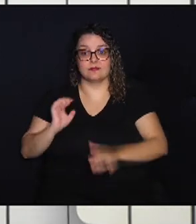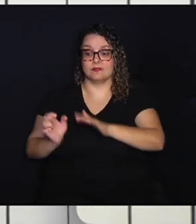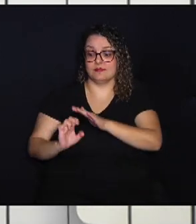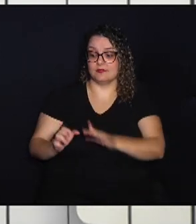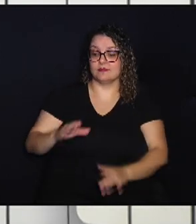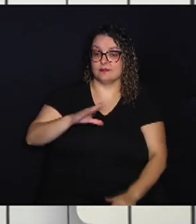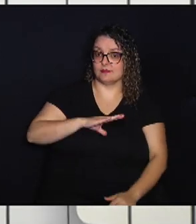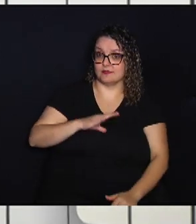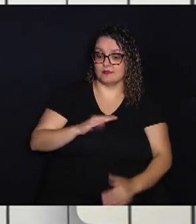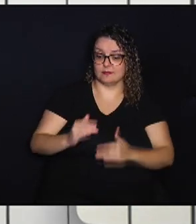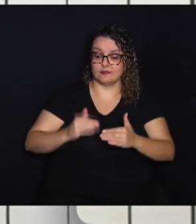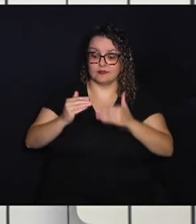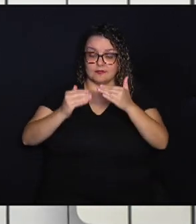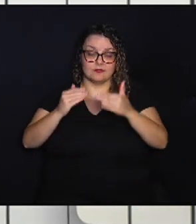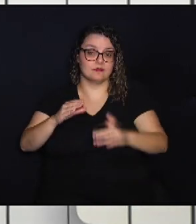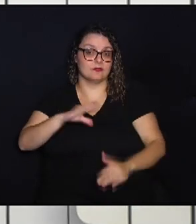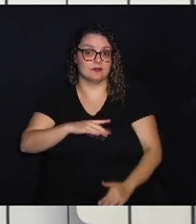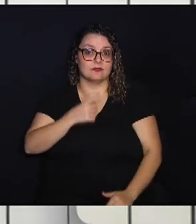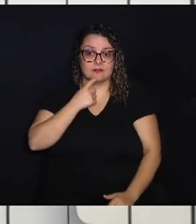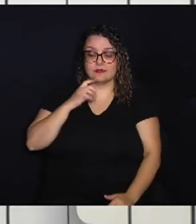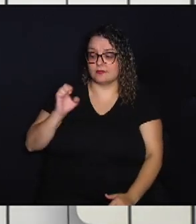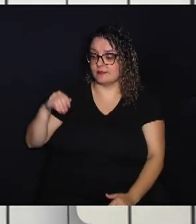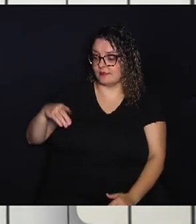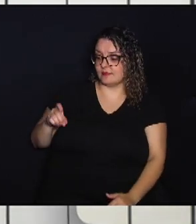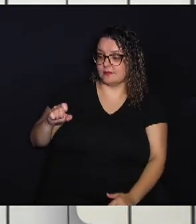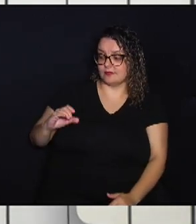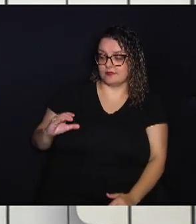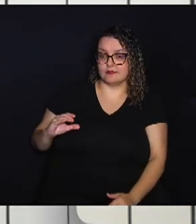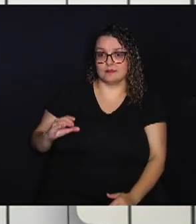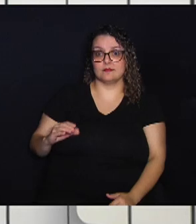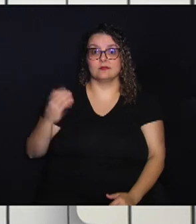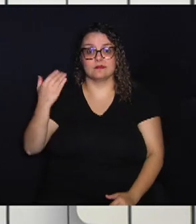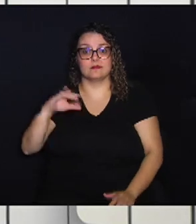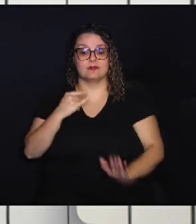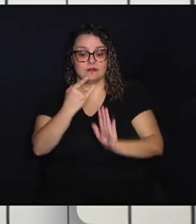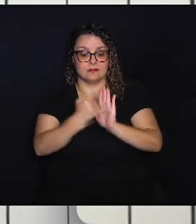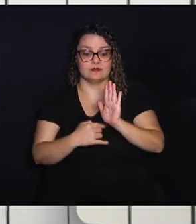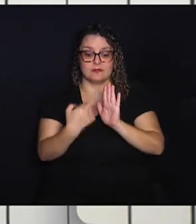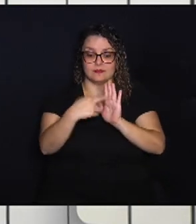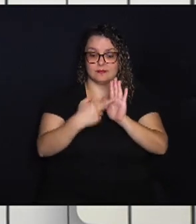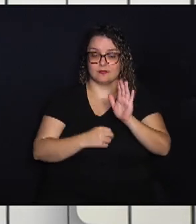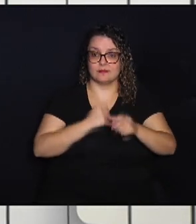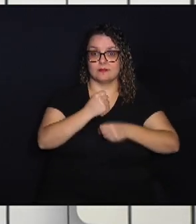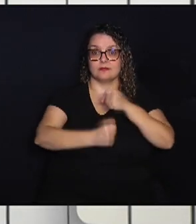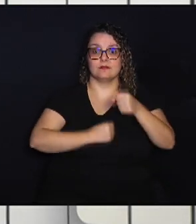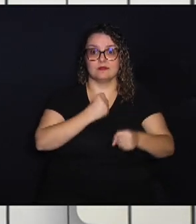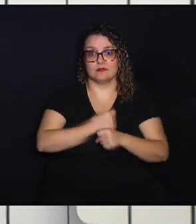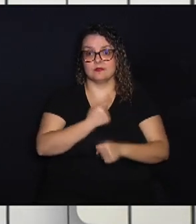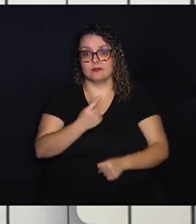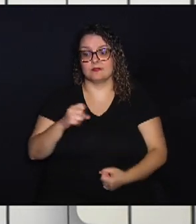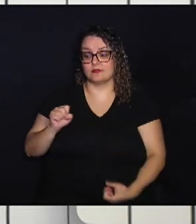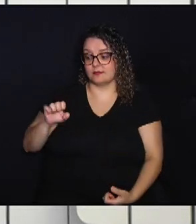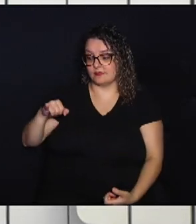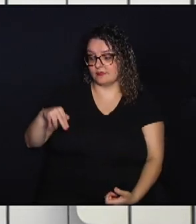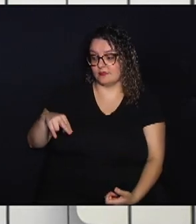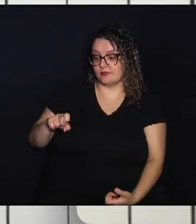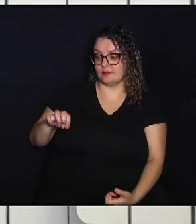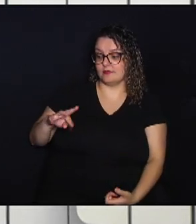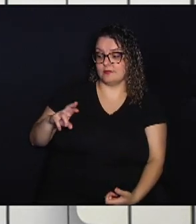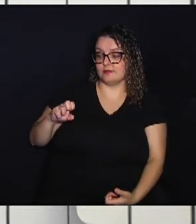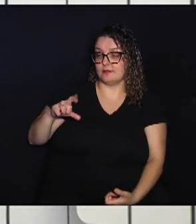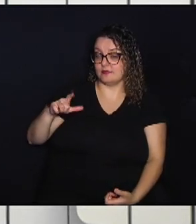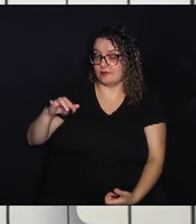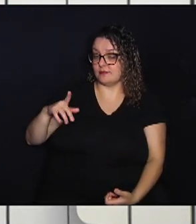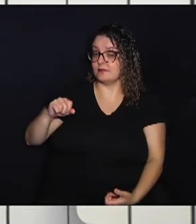de Desenvolvimento de Campinas, a INDEC, lançou o relatório anual de sinistralidade no trânsito